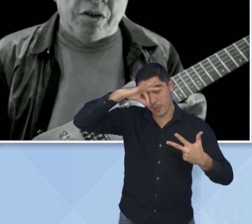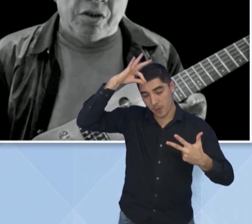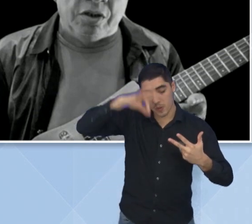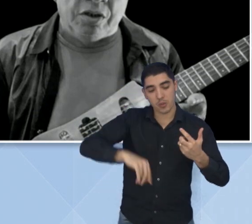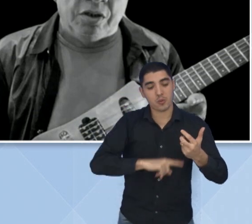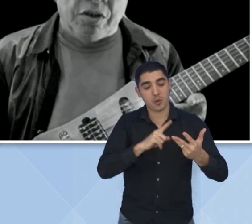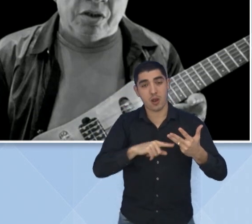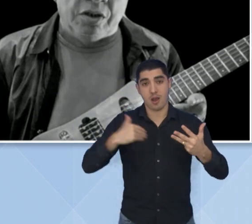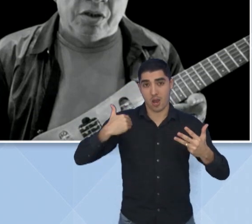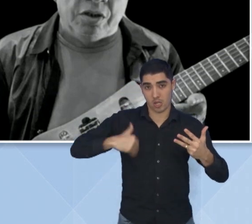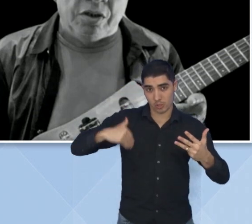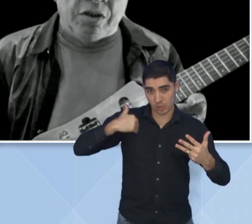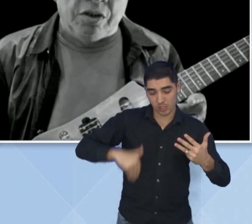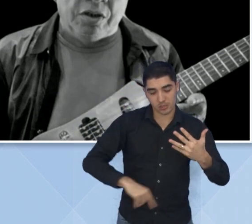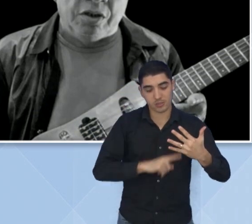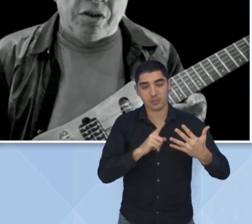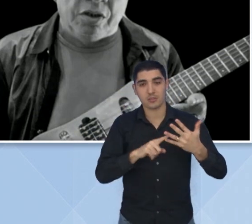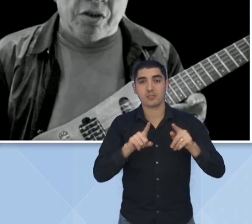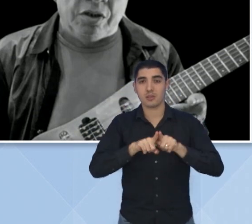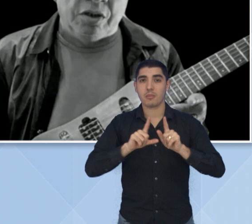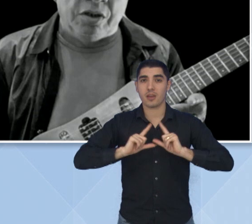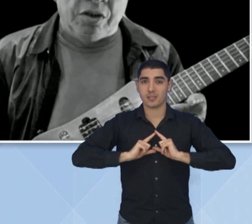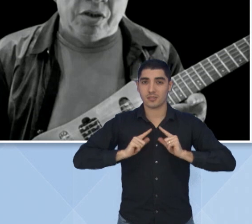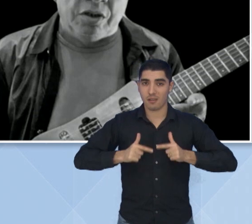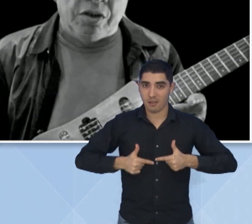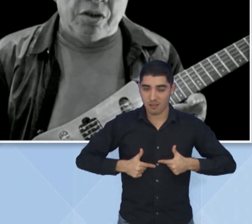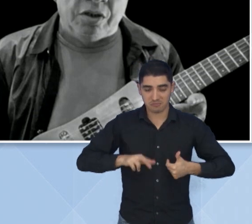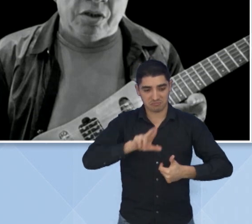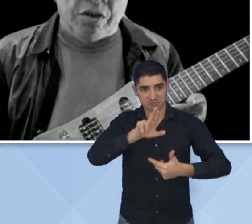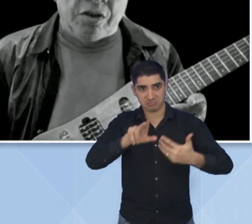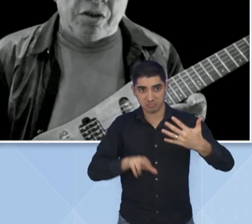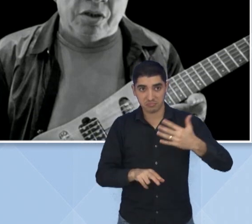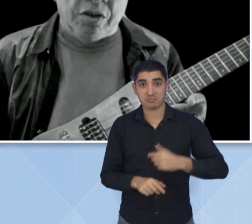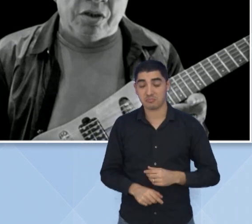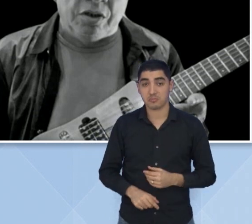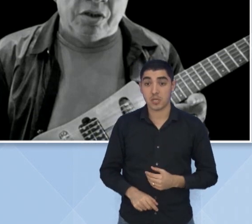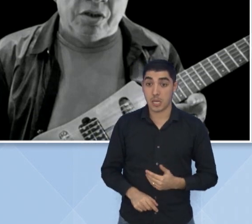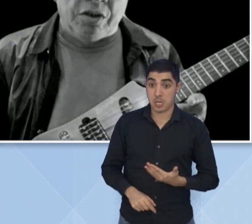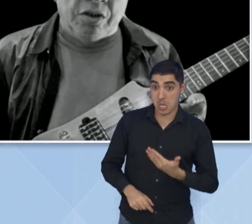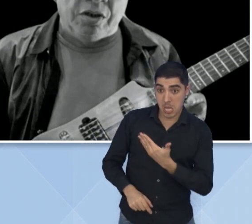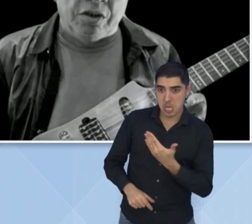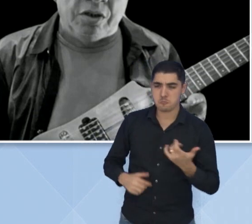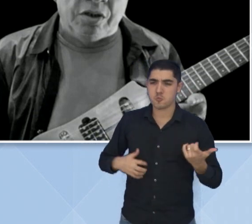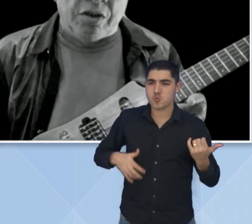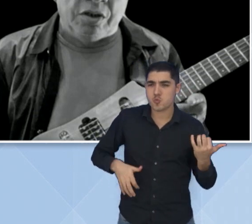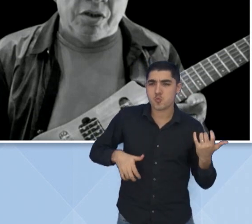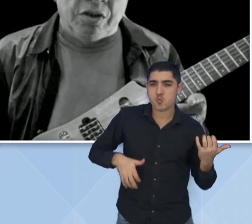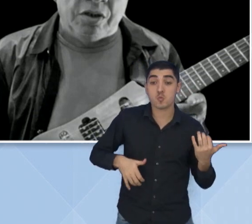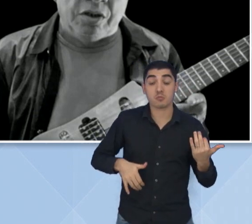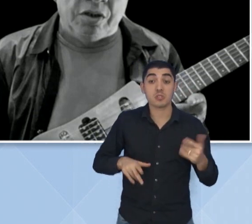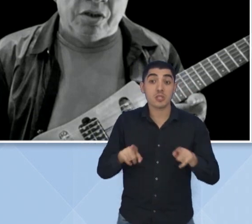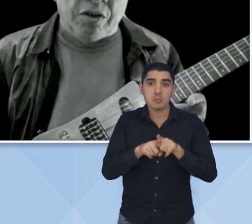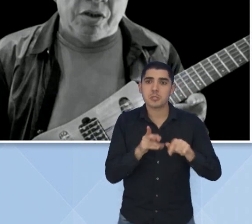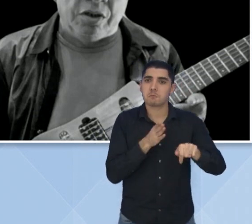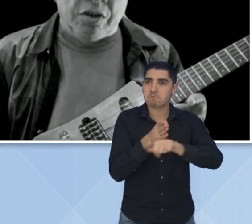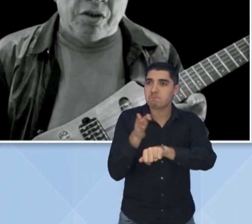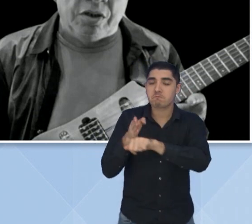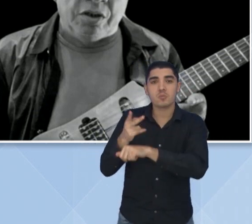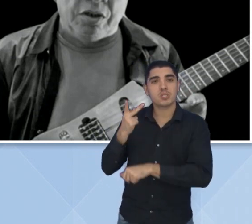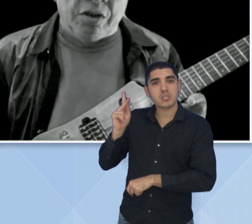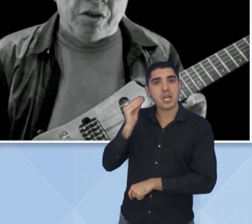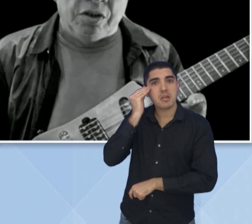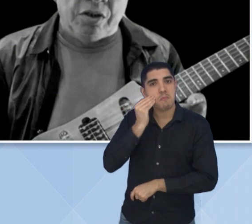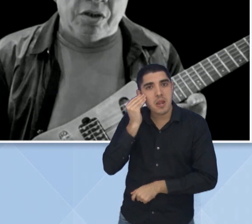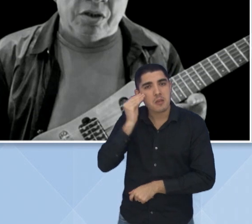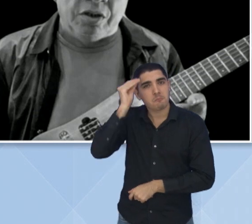Argentina e Israel. Além de suas performances, Braguinha compartilhava seu conhecimento e paixão